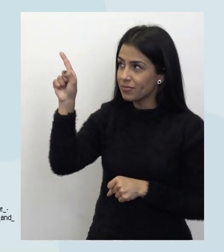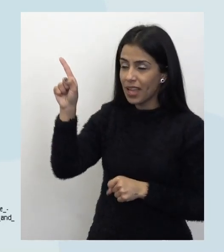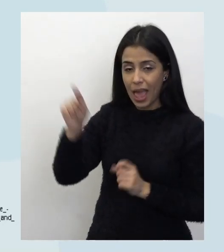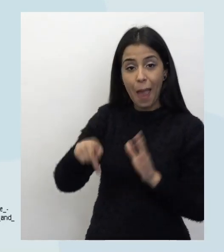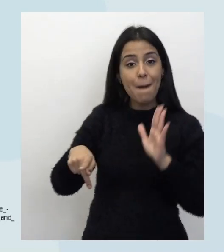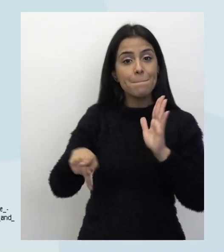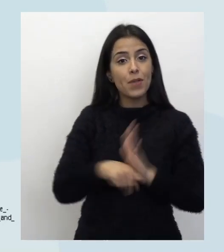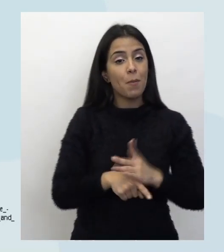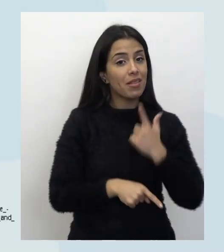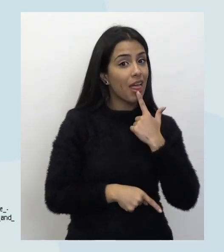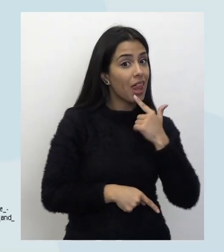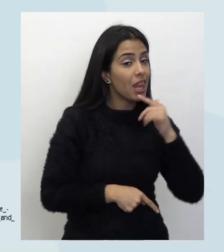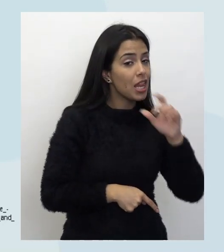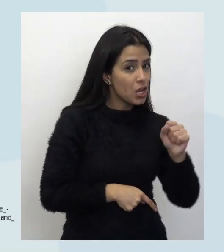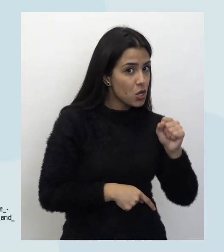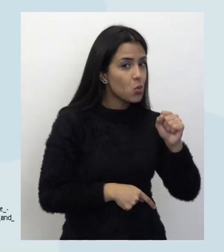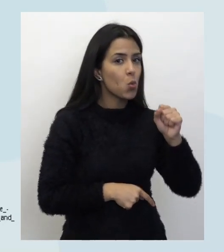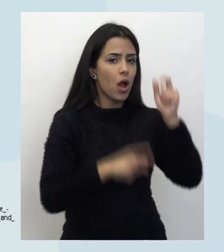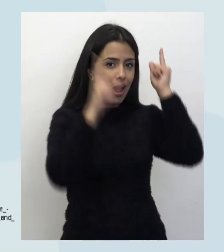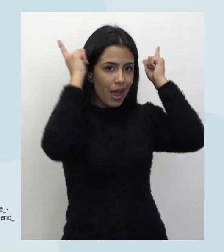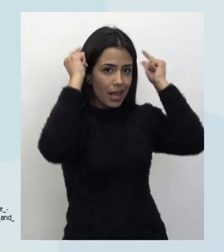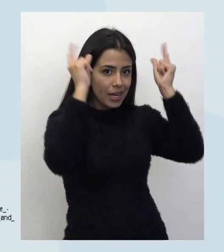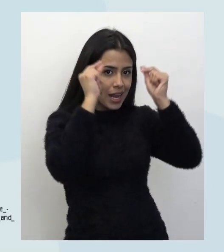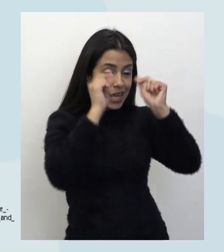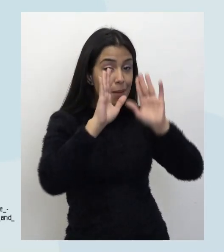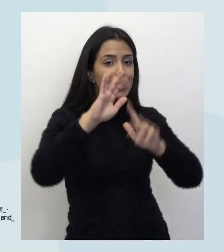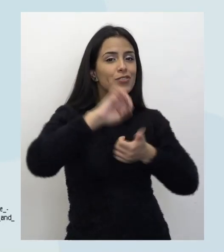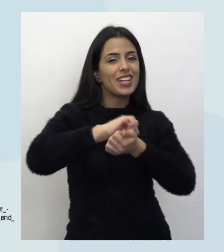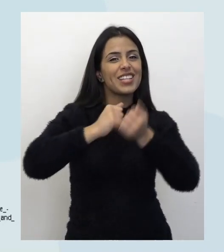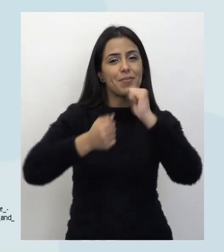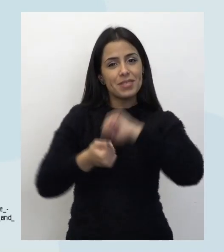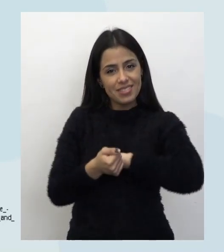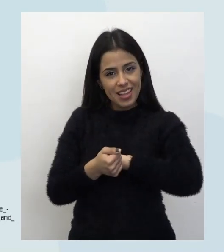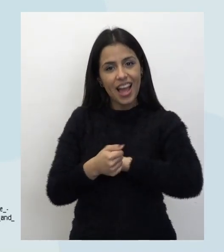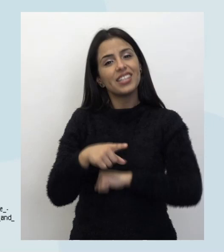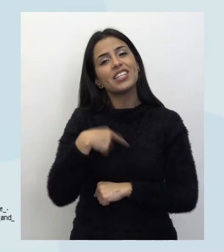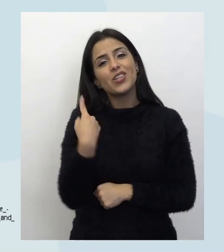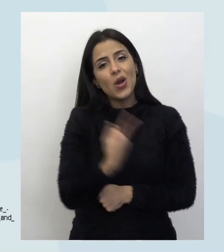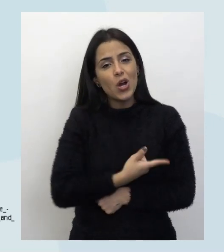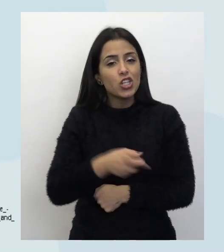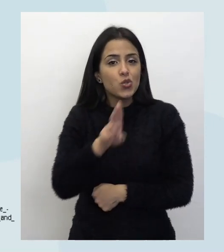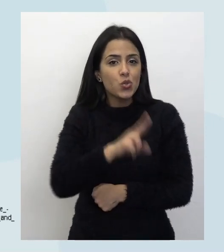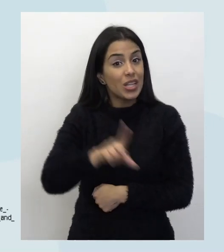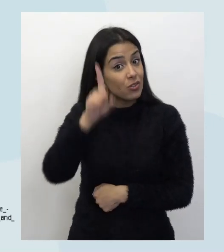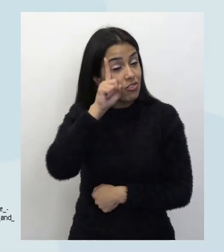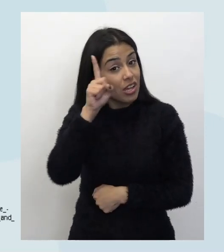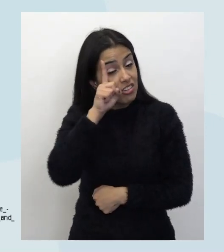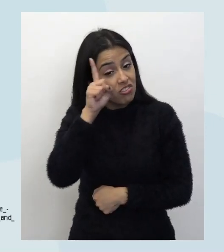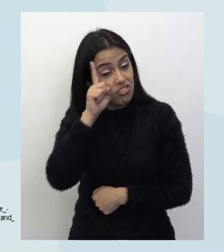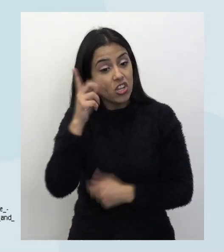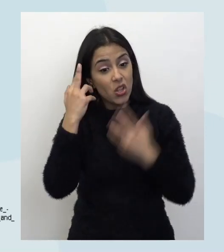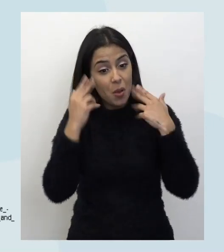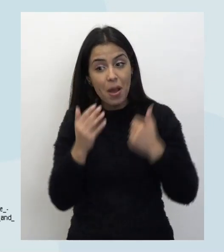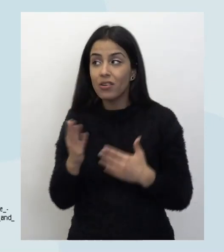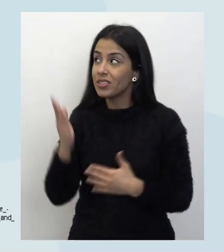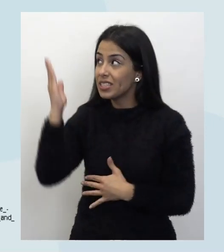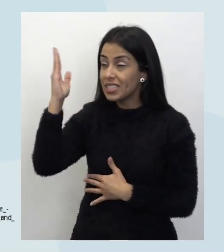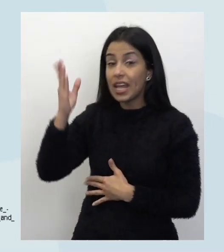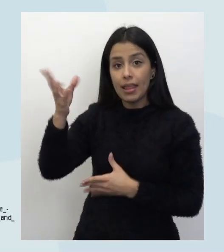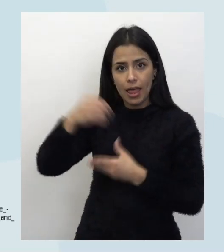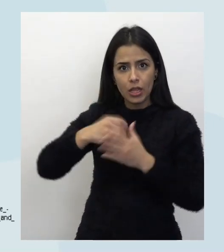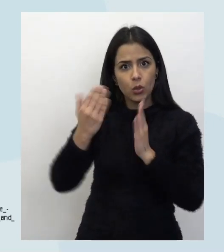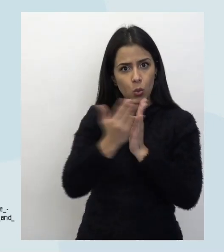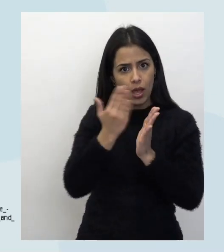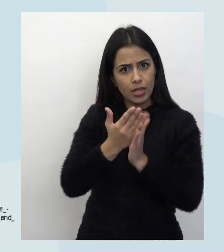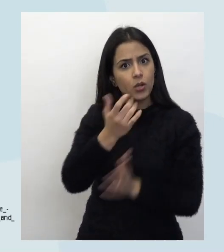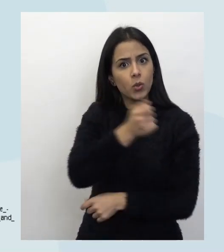e as usamos de maneira cotidiana. Mais um trechinho de texto aí retirado do caderno do aluno, volume 2 para vocês, tá?